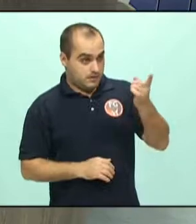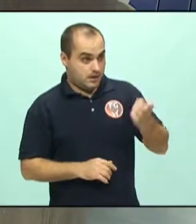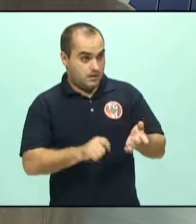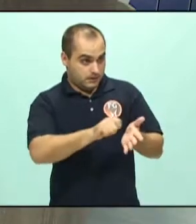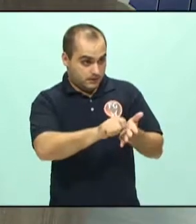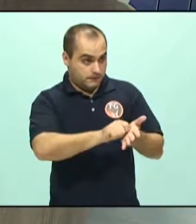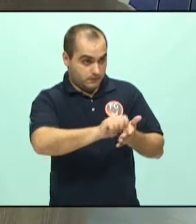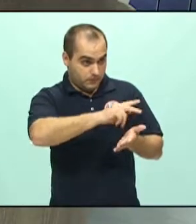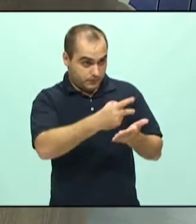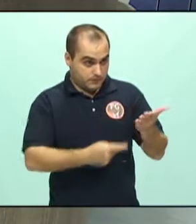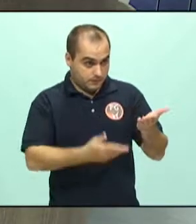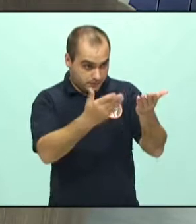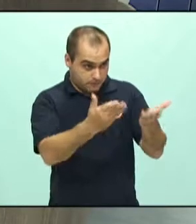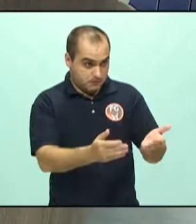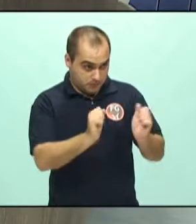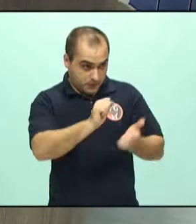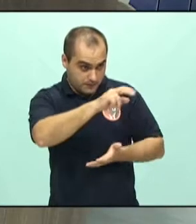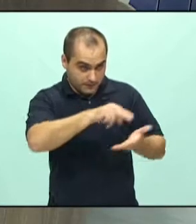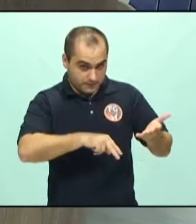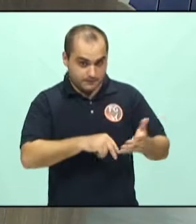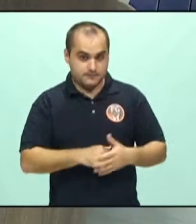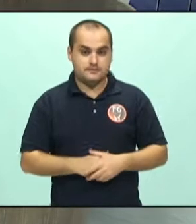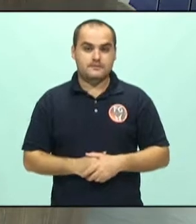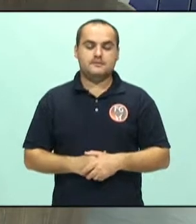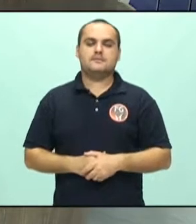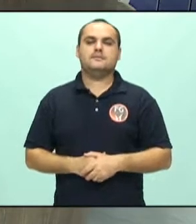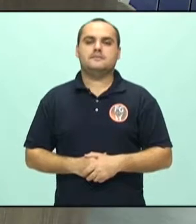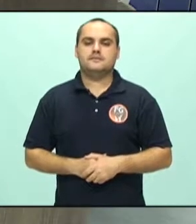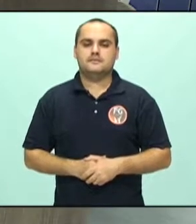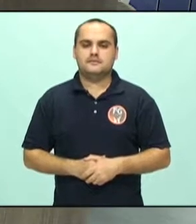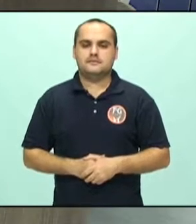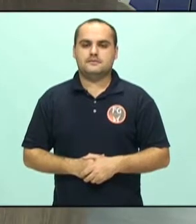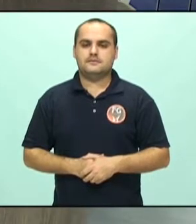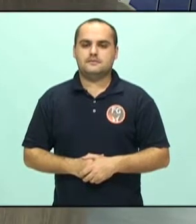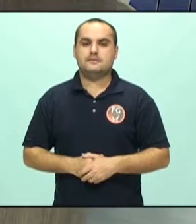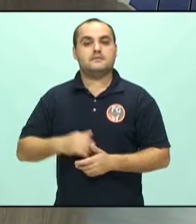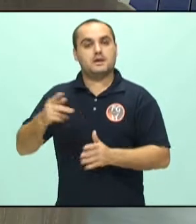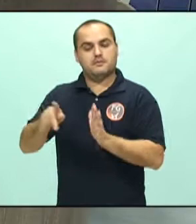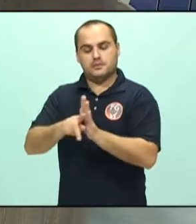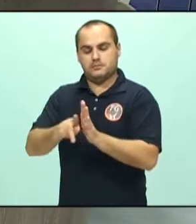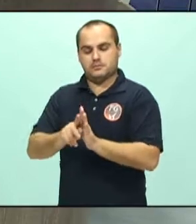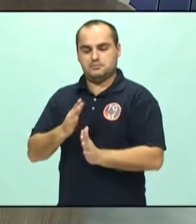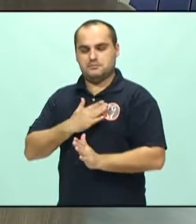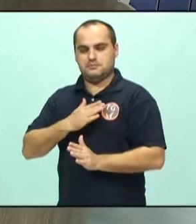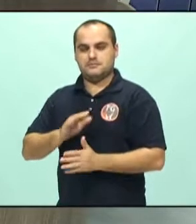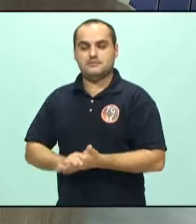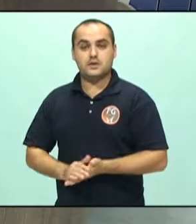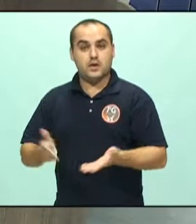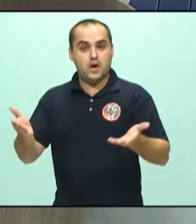você. Pode ler pra gente? Poema para Evelyn Maia. Hoje uma